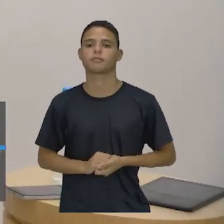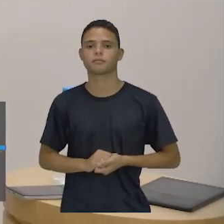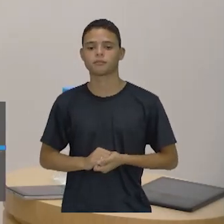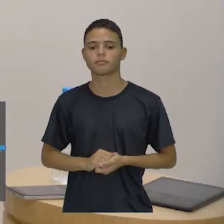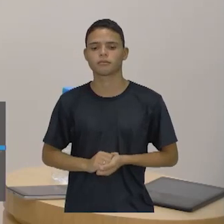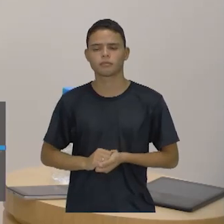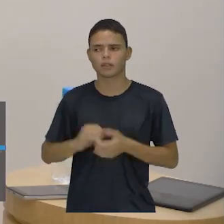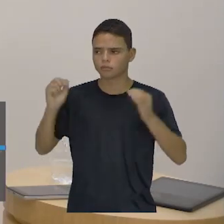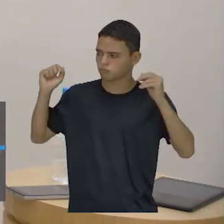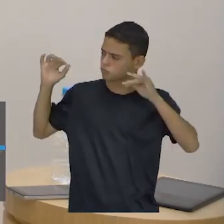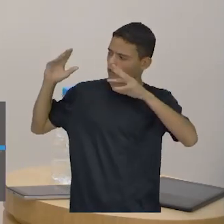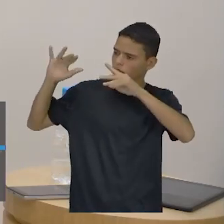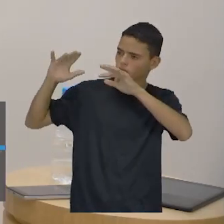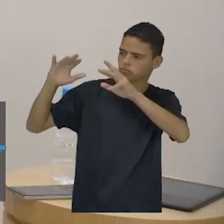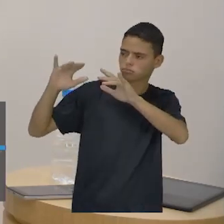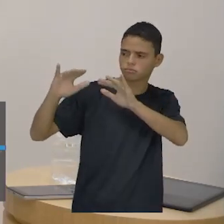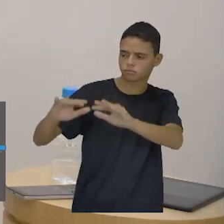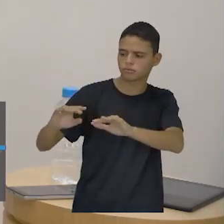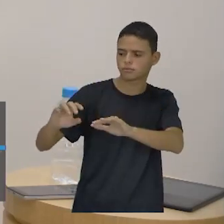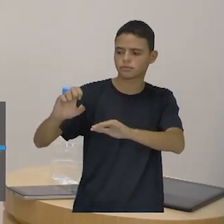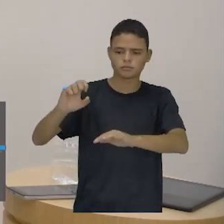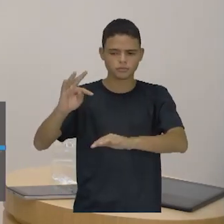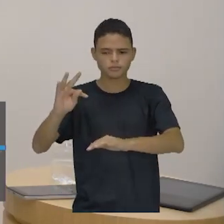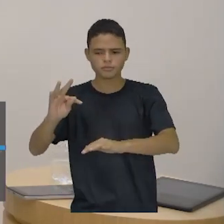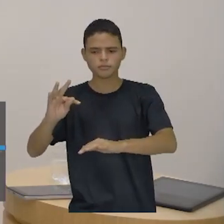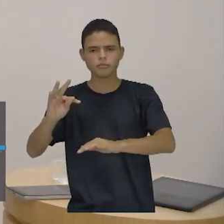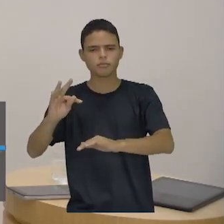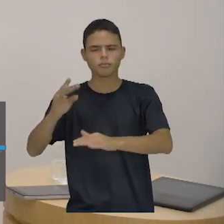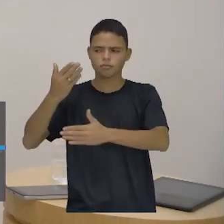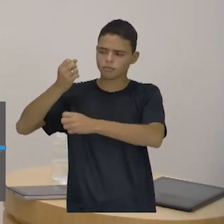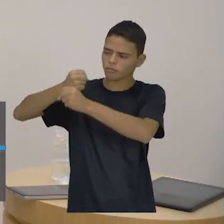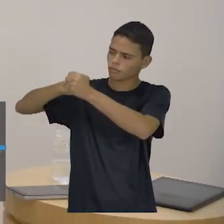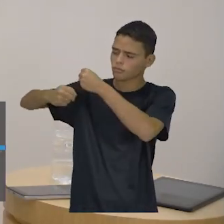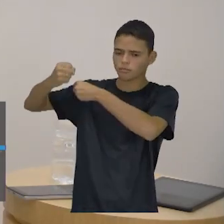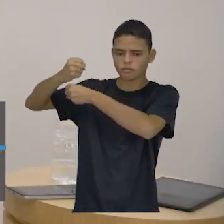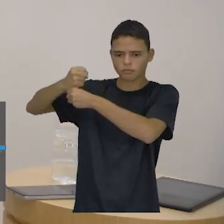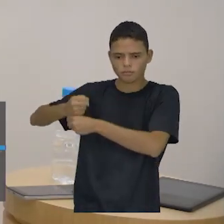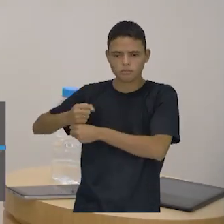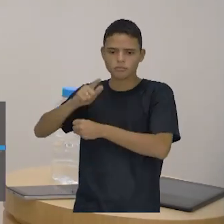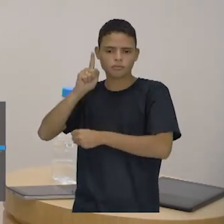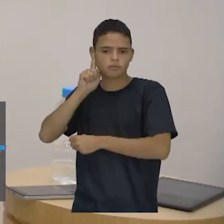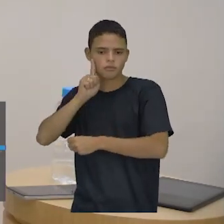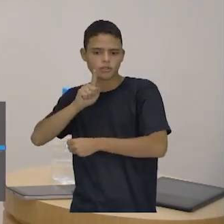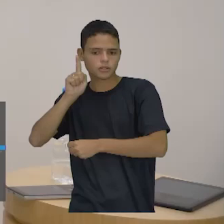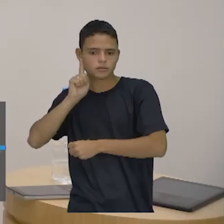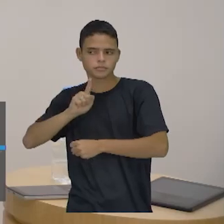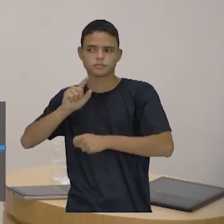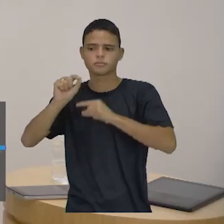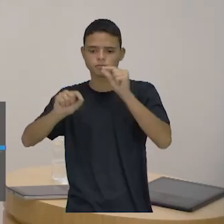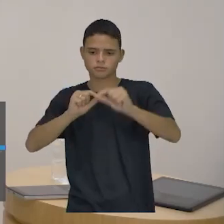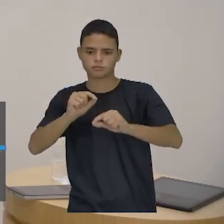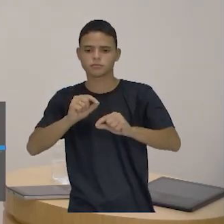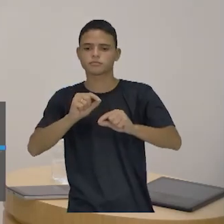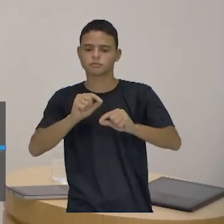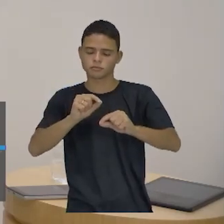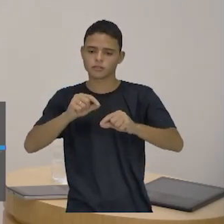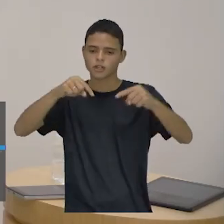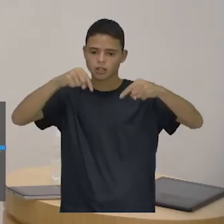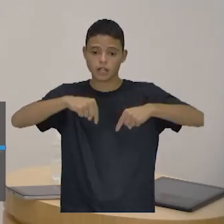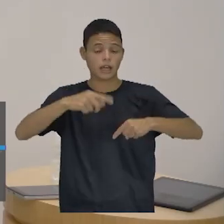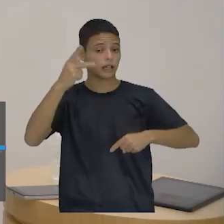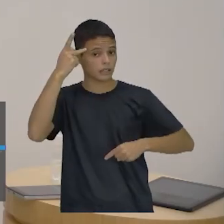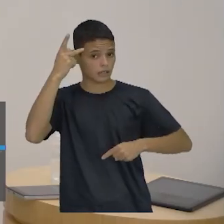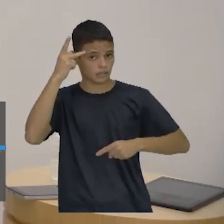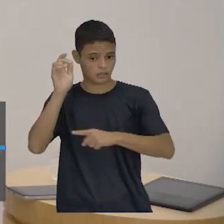de alienígena, sim, porque há alguns anos uma mulher foi morta na cidade de Guarujá, aqui no estado de São